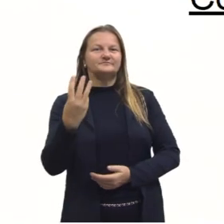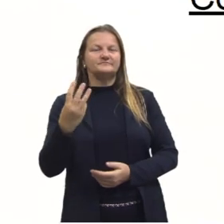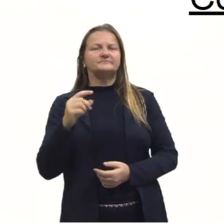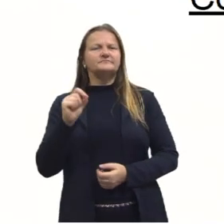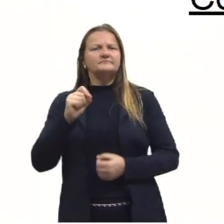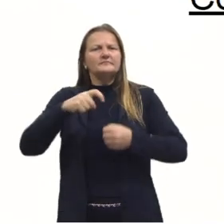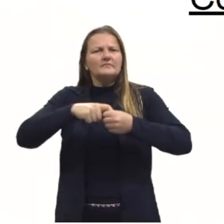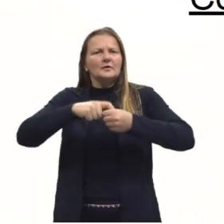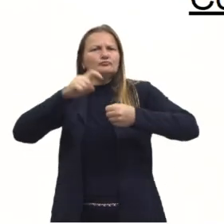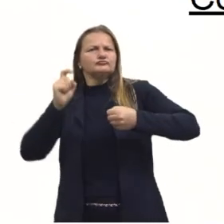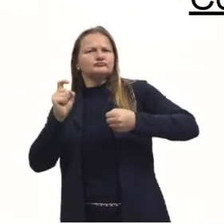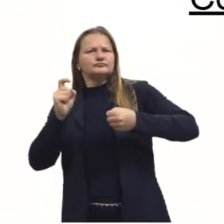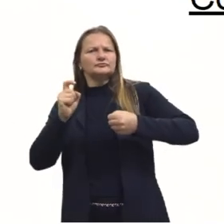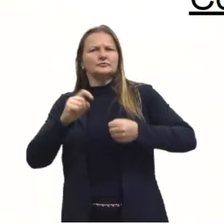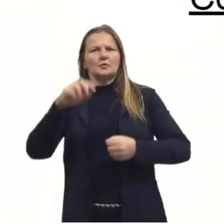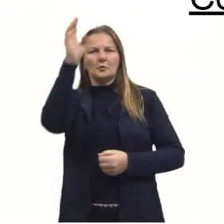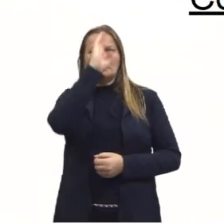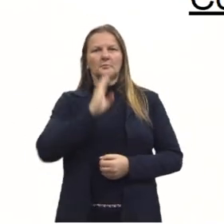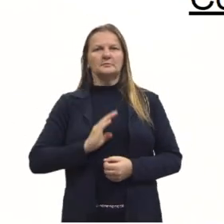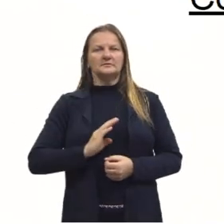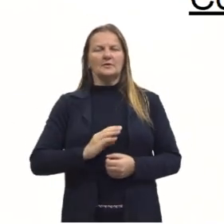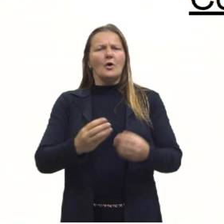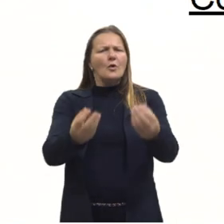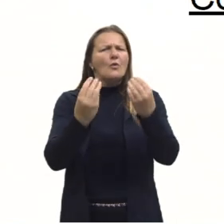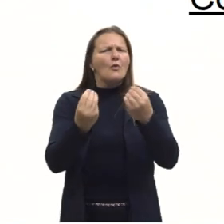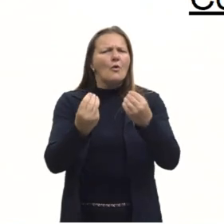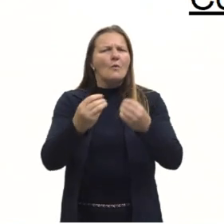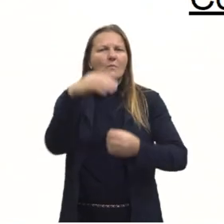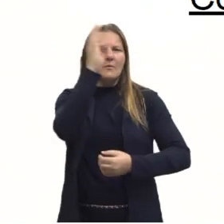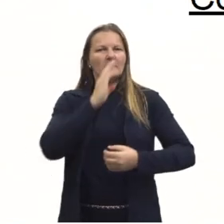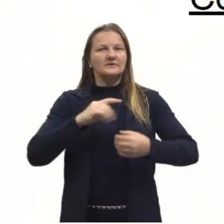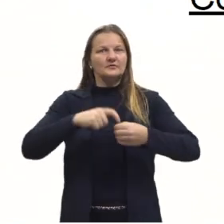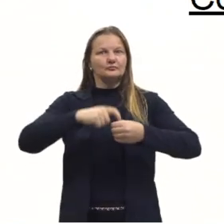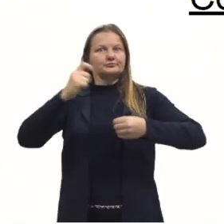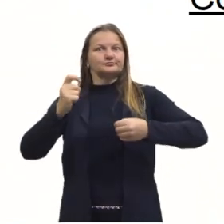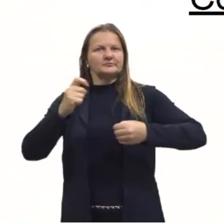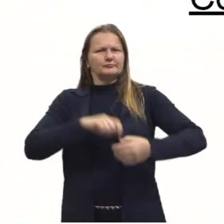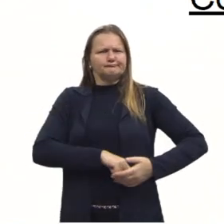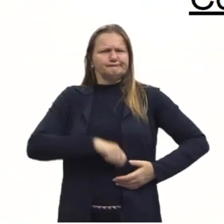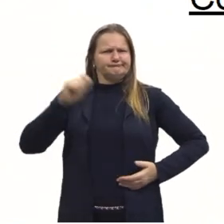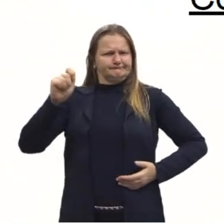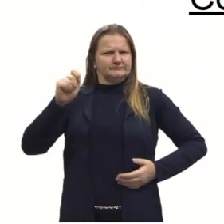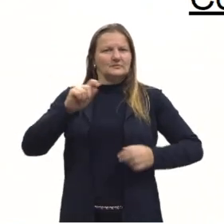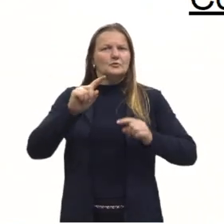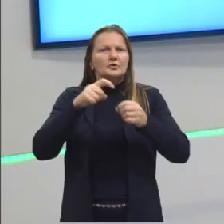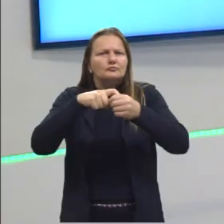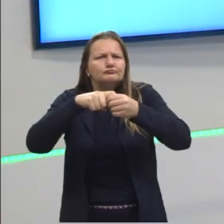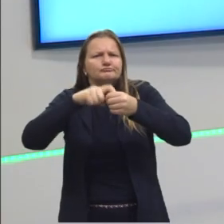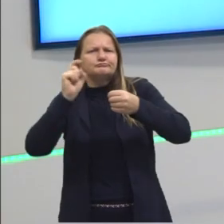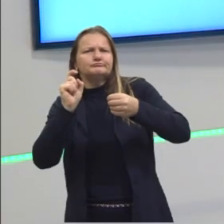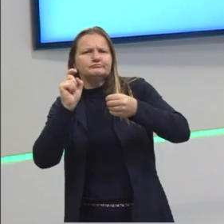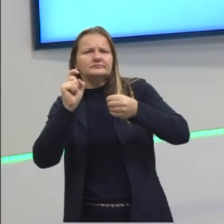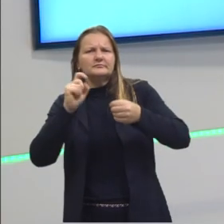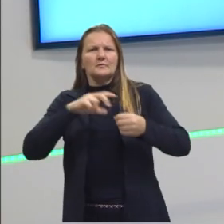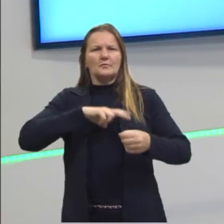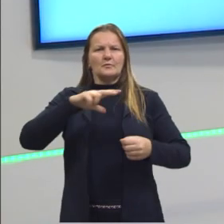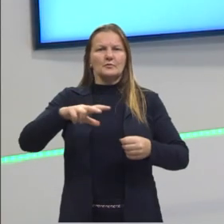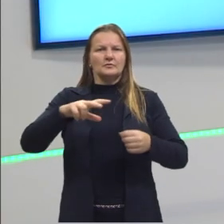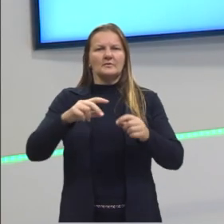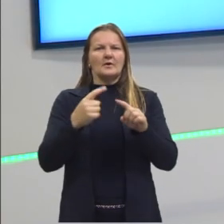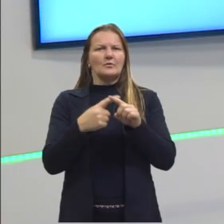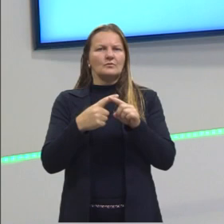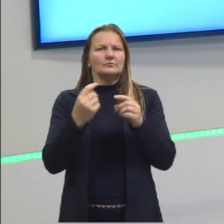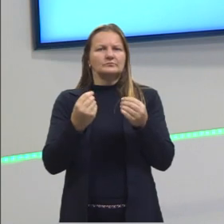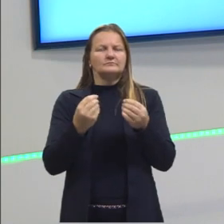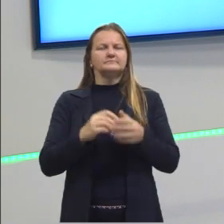falar sobre a independência do Brasil como o Brasil se tornou independente você sabe me conhecem essa história é o que que é